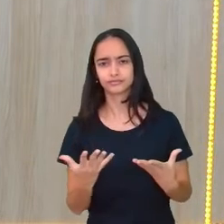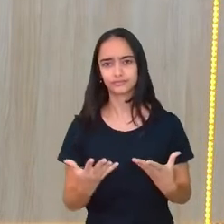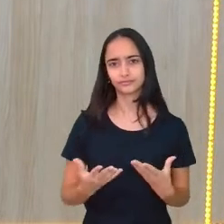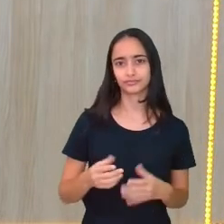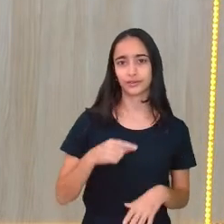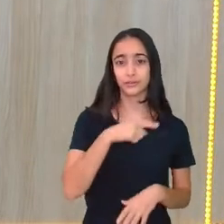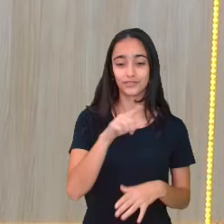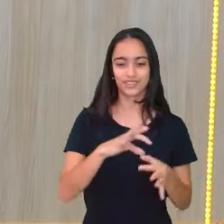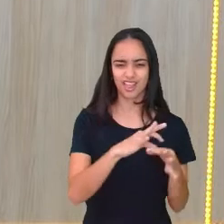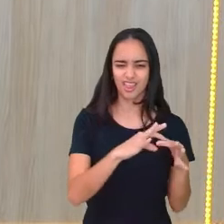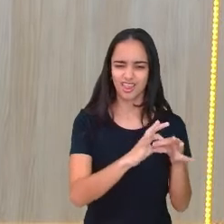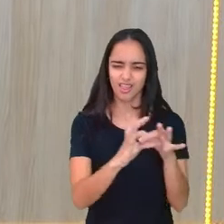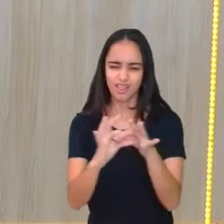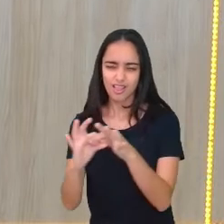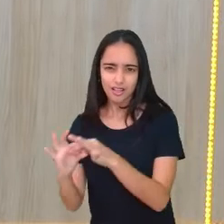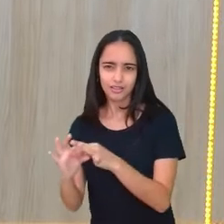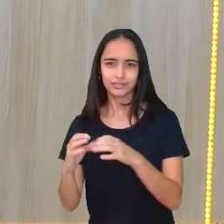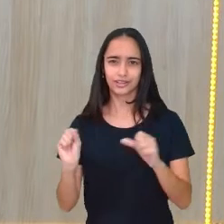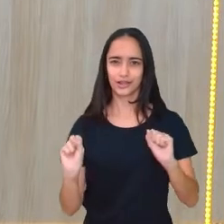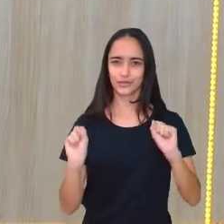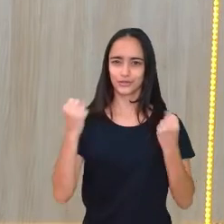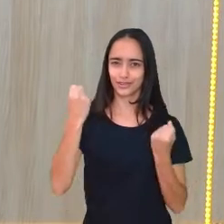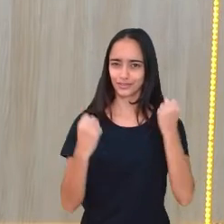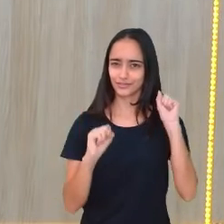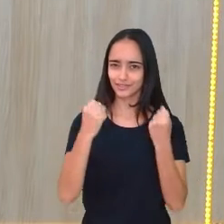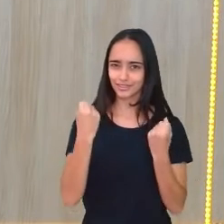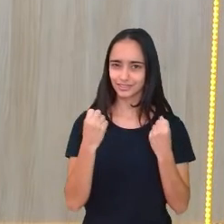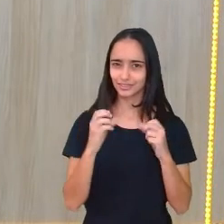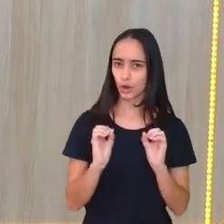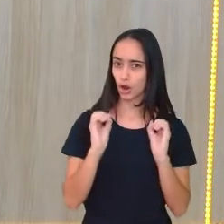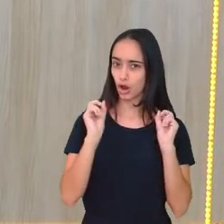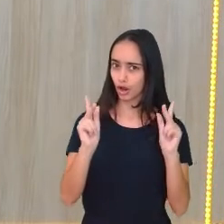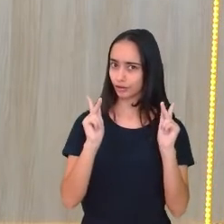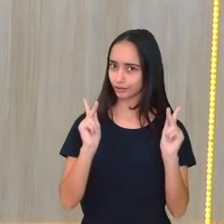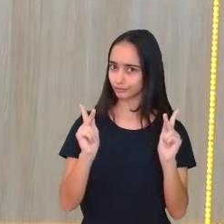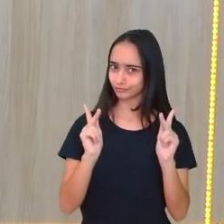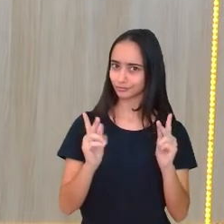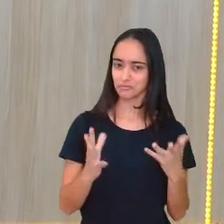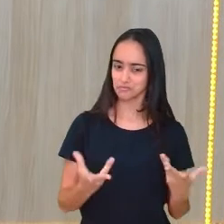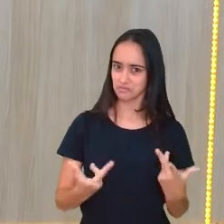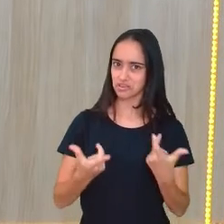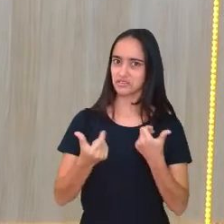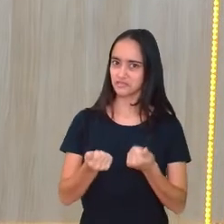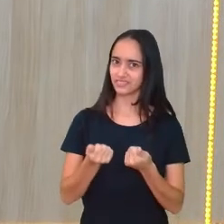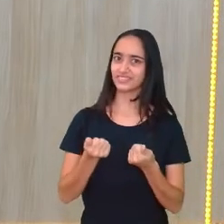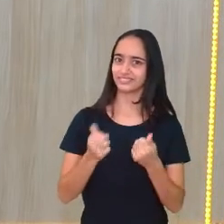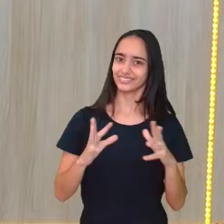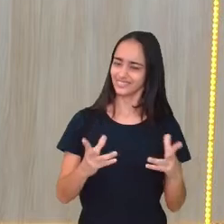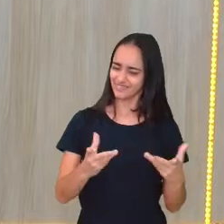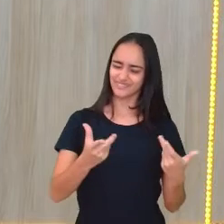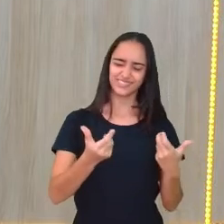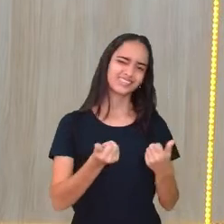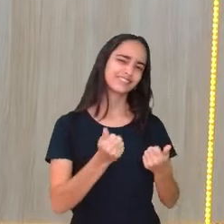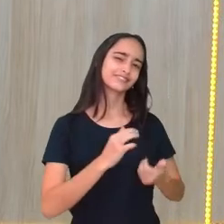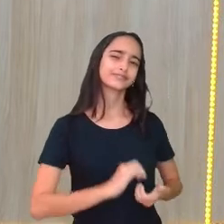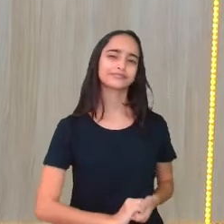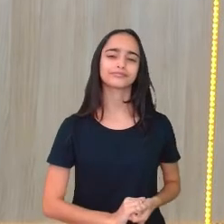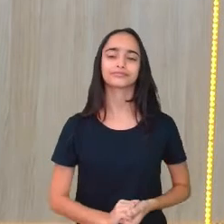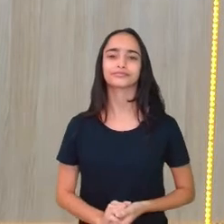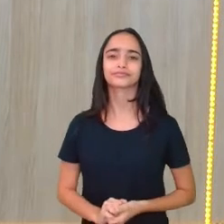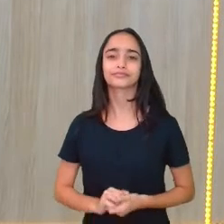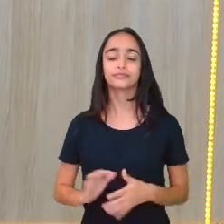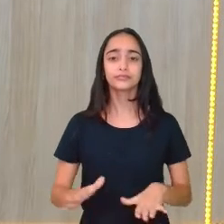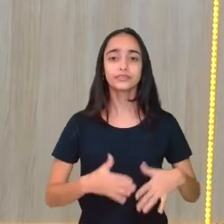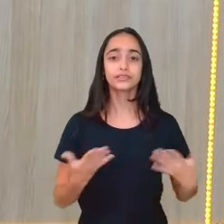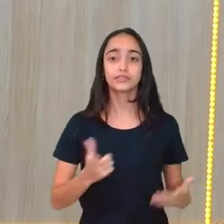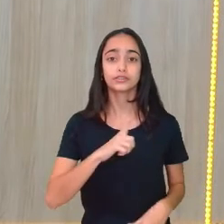educação física com um documentário aí Exato. para o ensino. Vê que maravilha. Vai ser lindo, gente. Maravilha, maravilha. Então, ó, tem